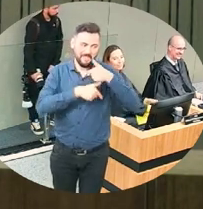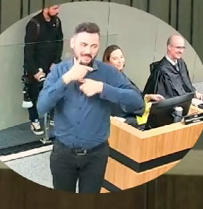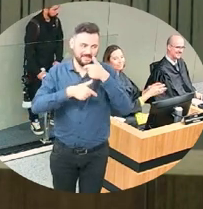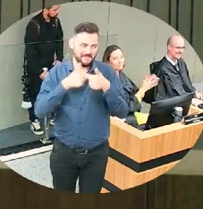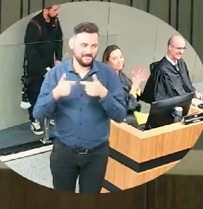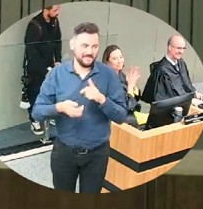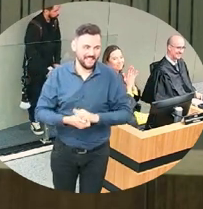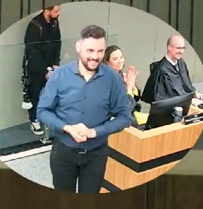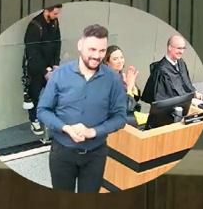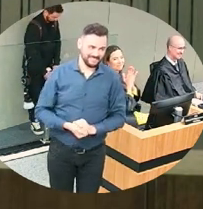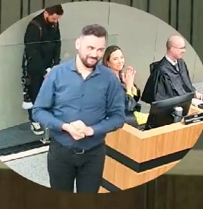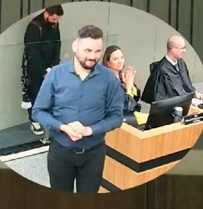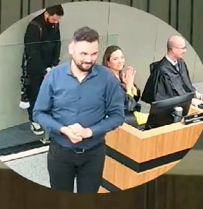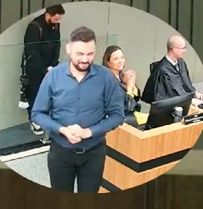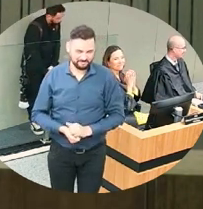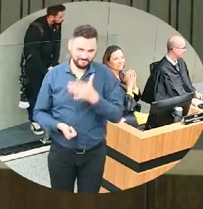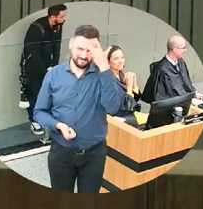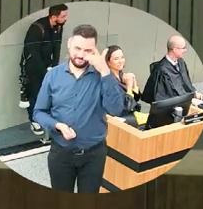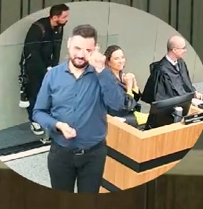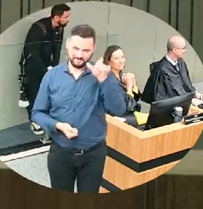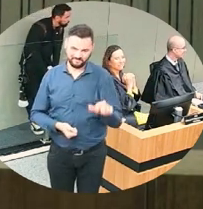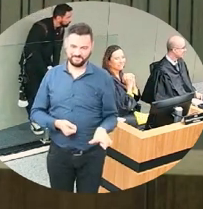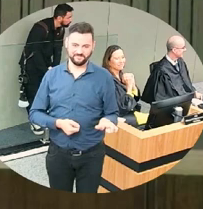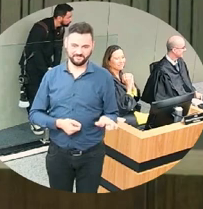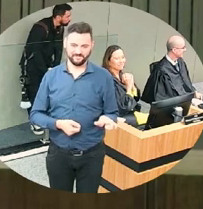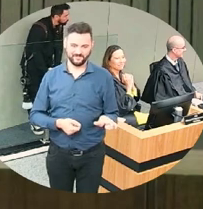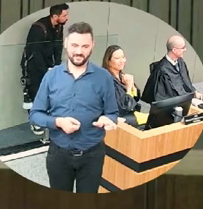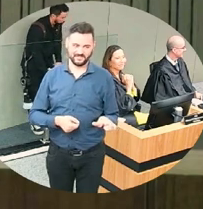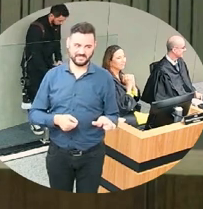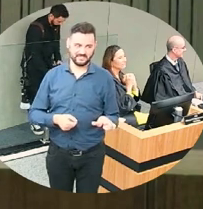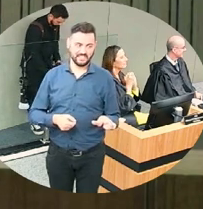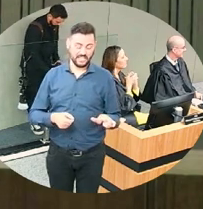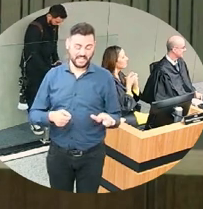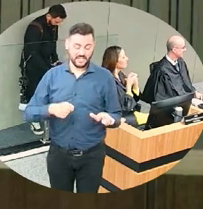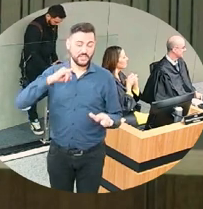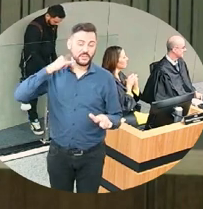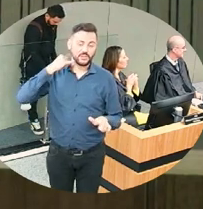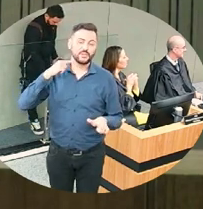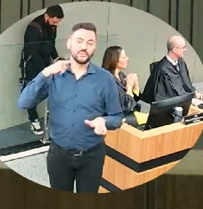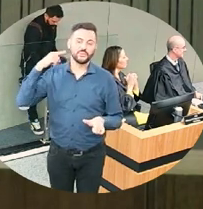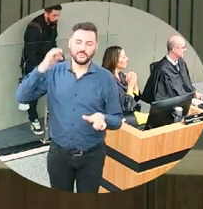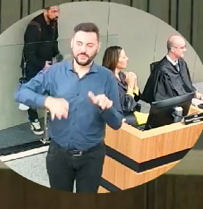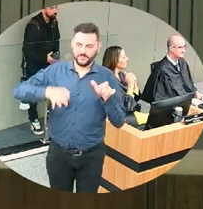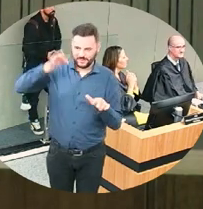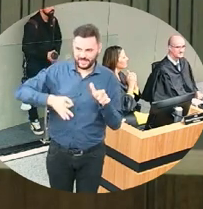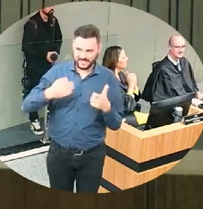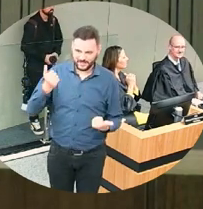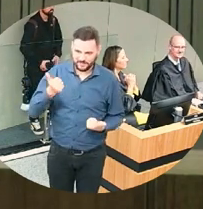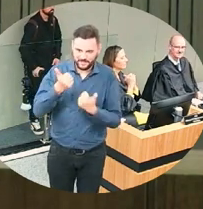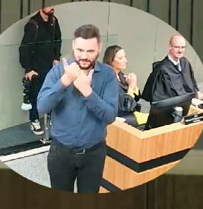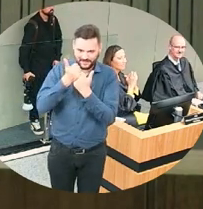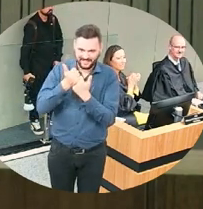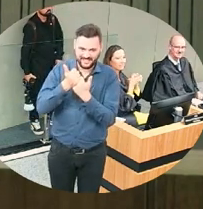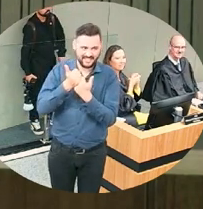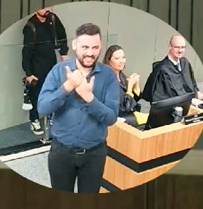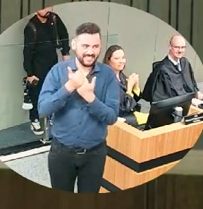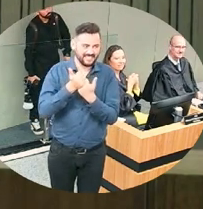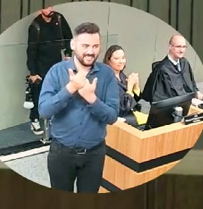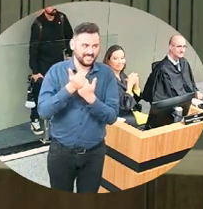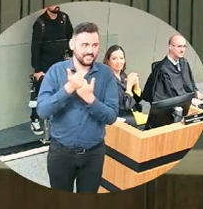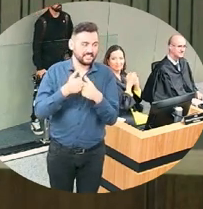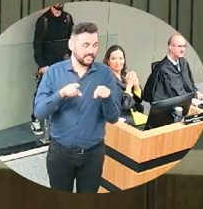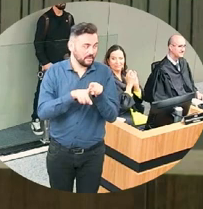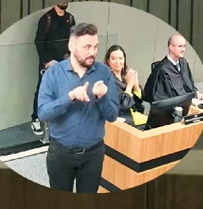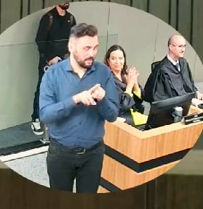né na pessoa da juiz substituta André pass irmã do nosso